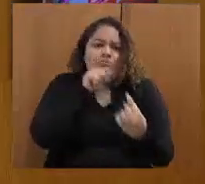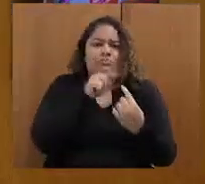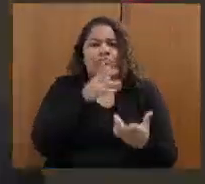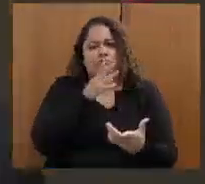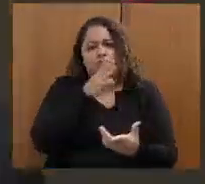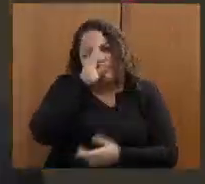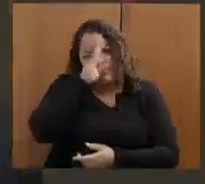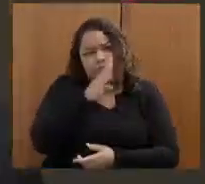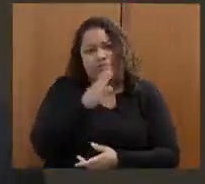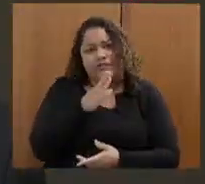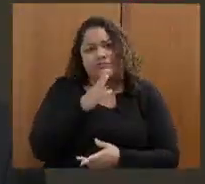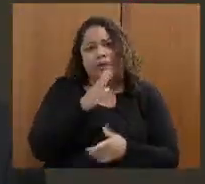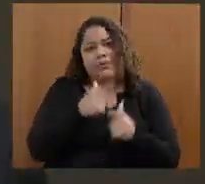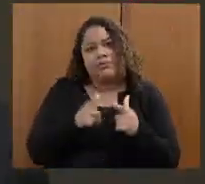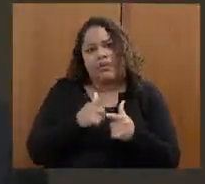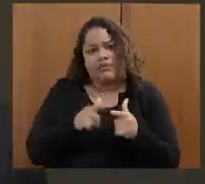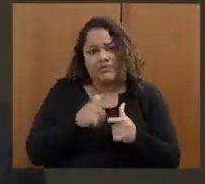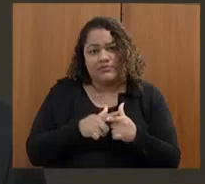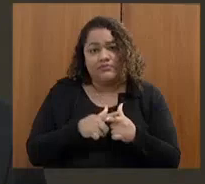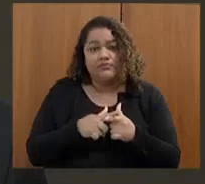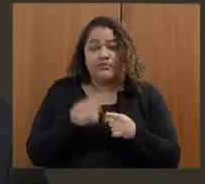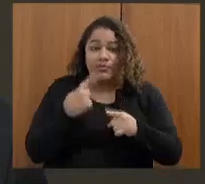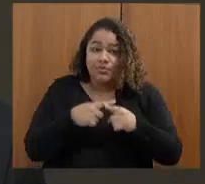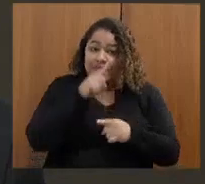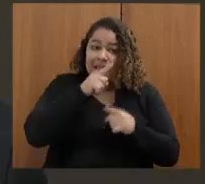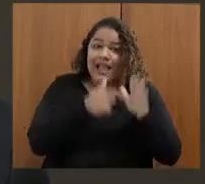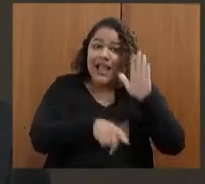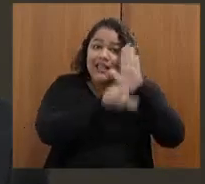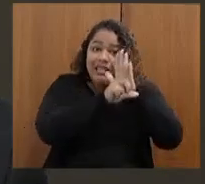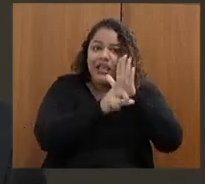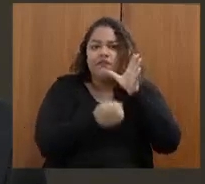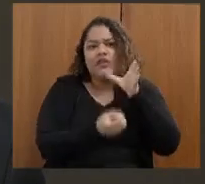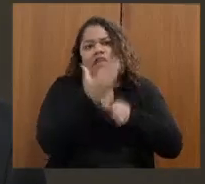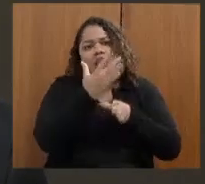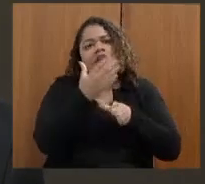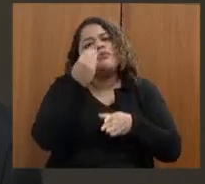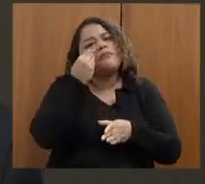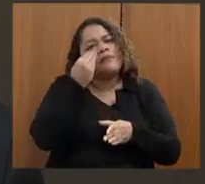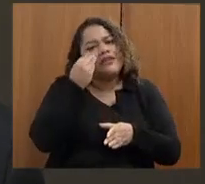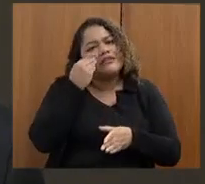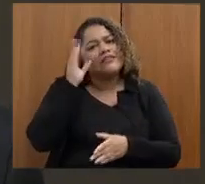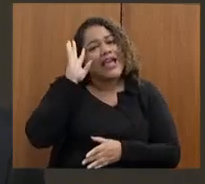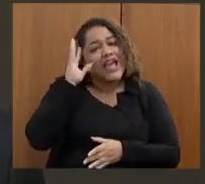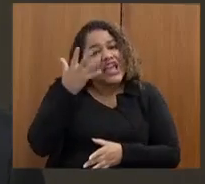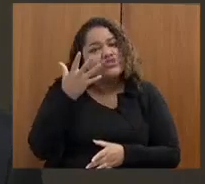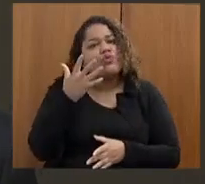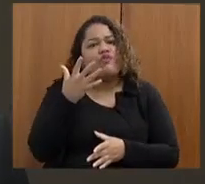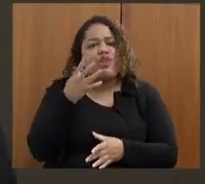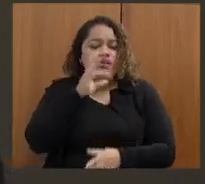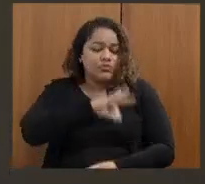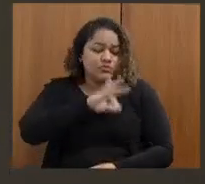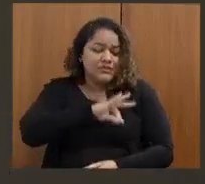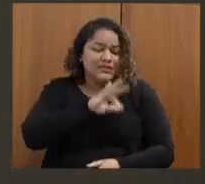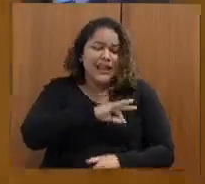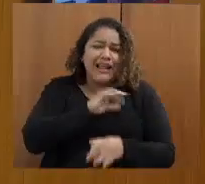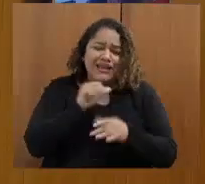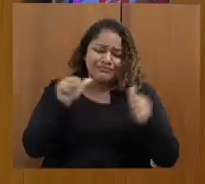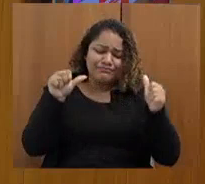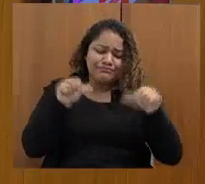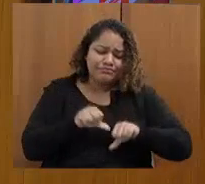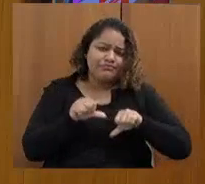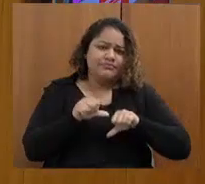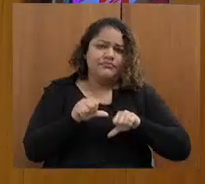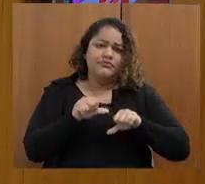lei né que foi criada para tentar resolver o problema dos Bastos salários profissionais da educação